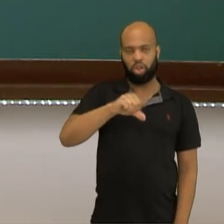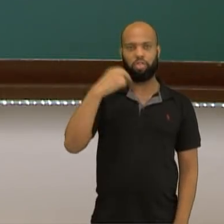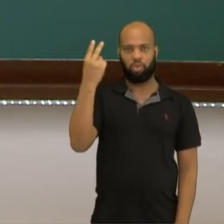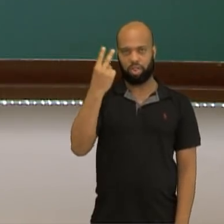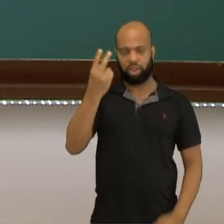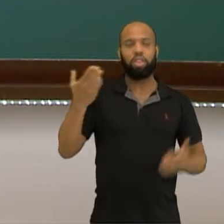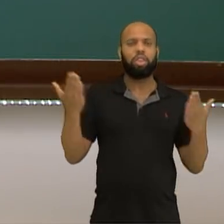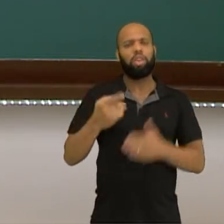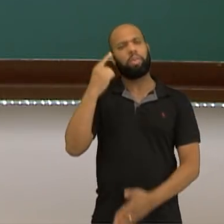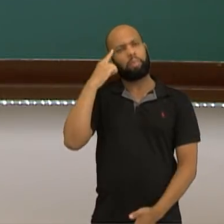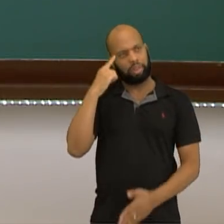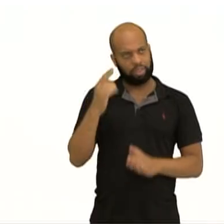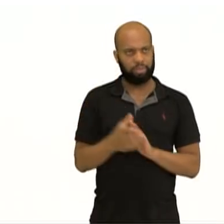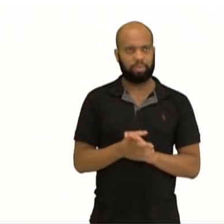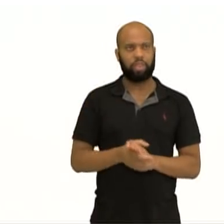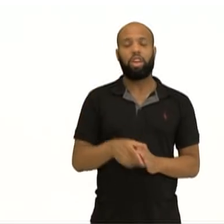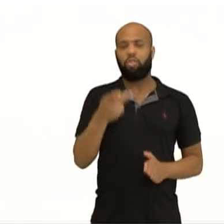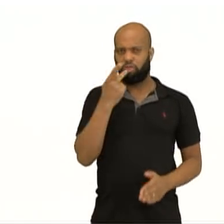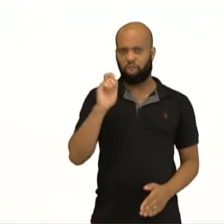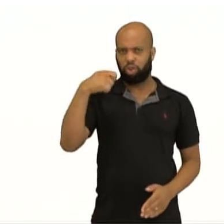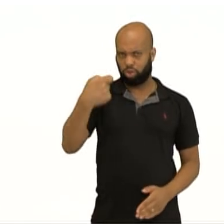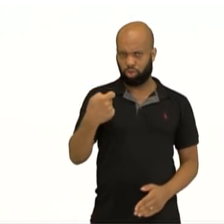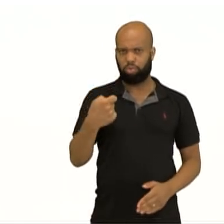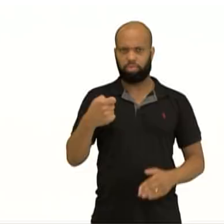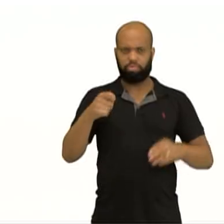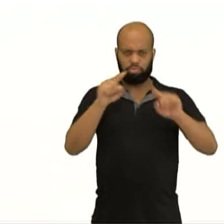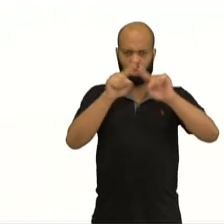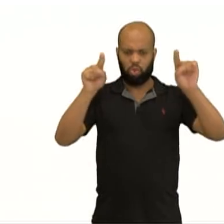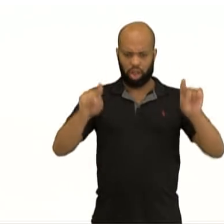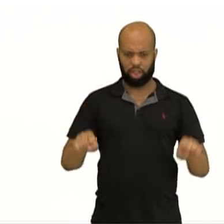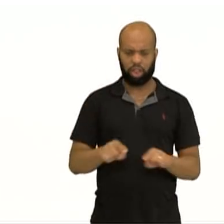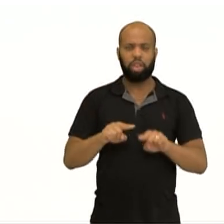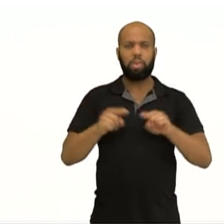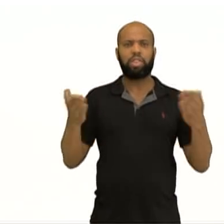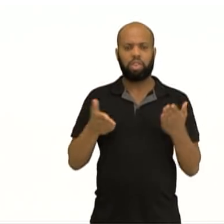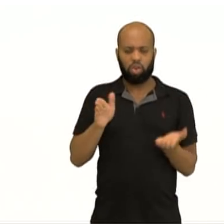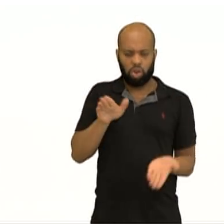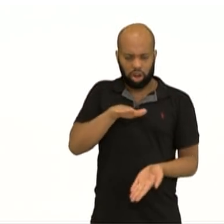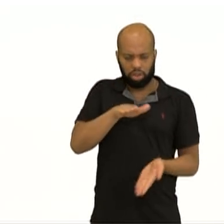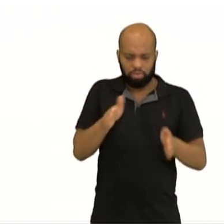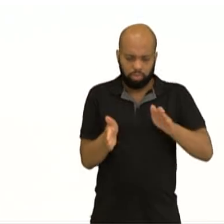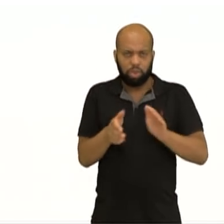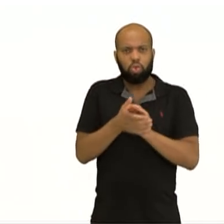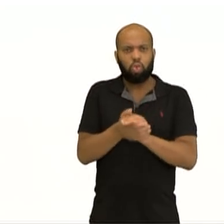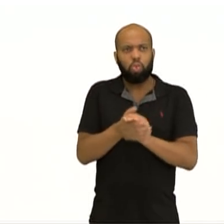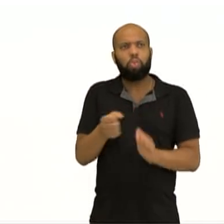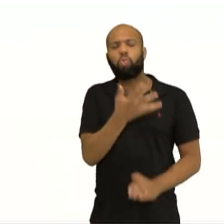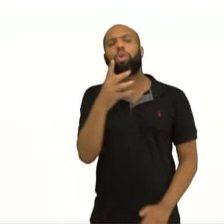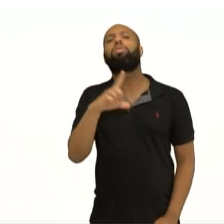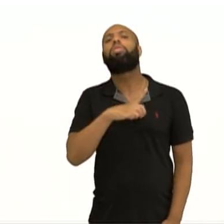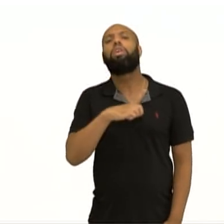vamos pensar mais um pouco. A gente falou de quadrados. E de cubo? Quantos cubos tem nessa figura?